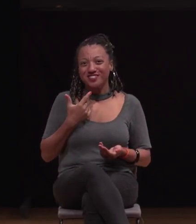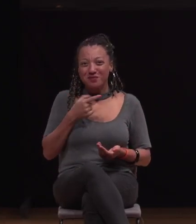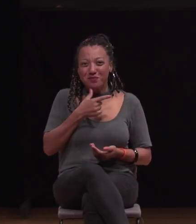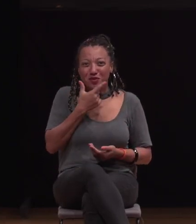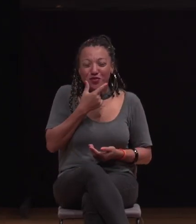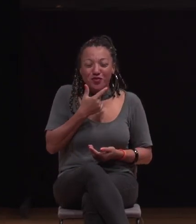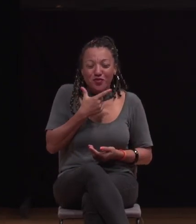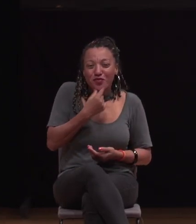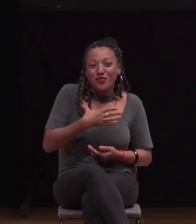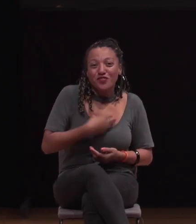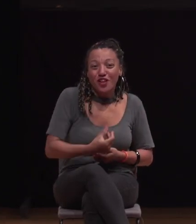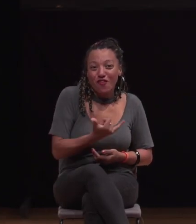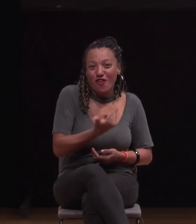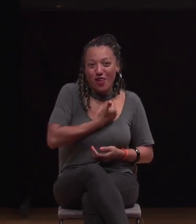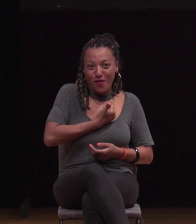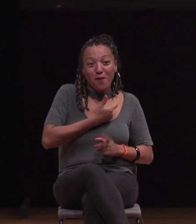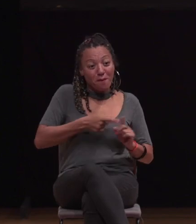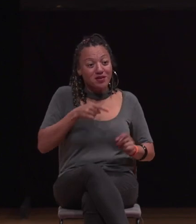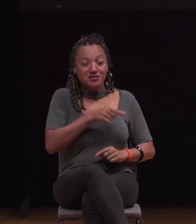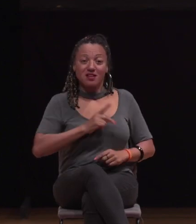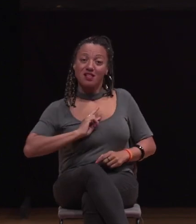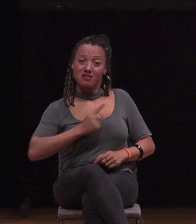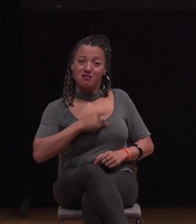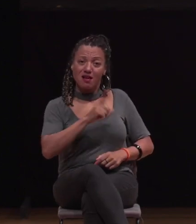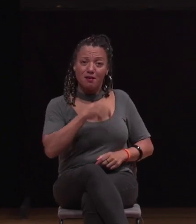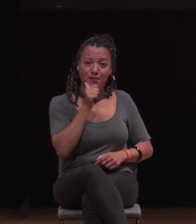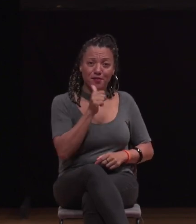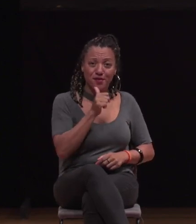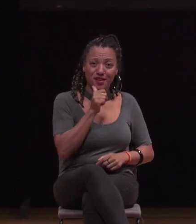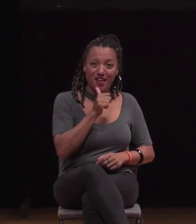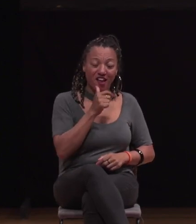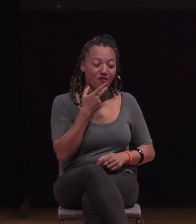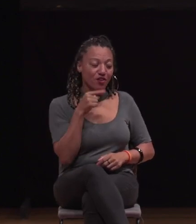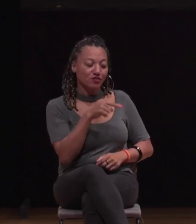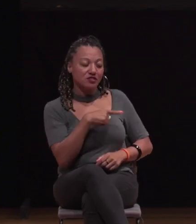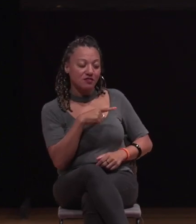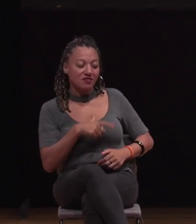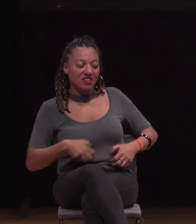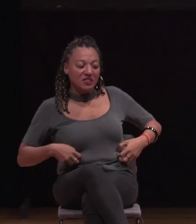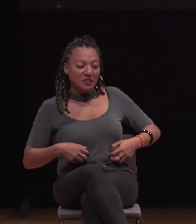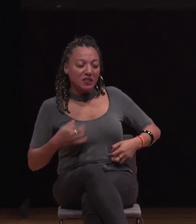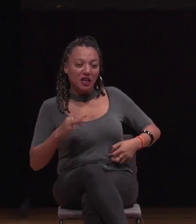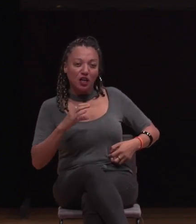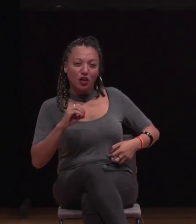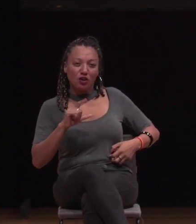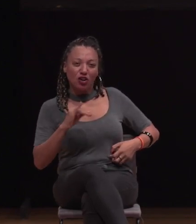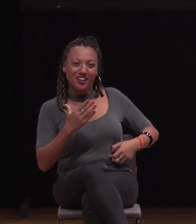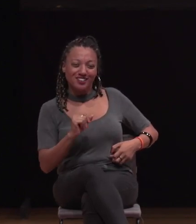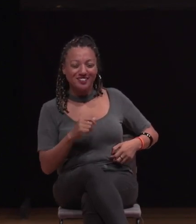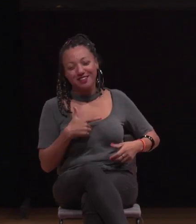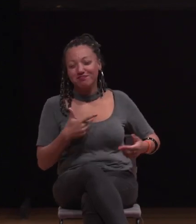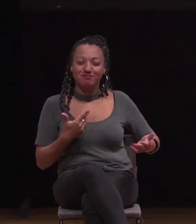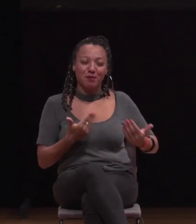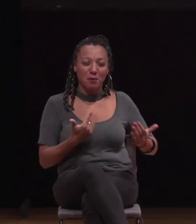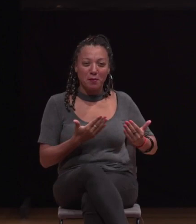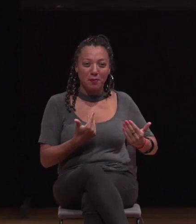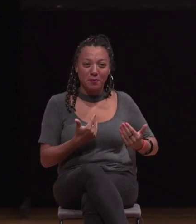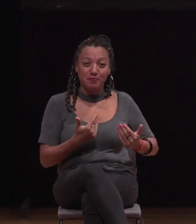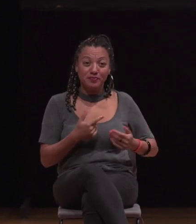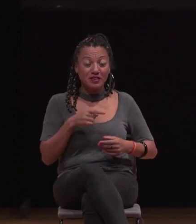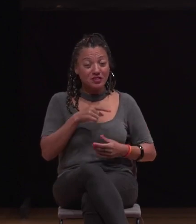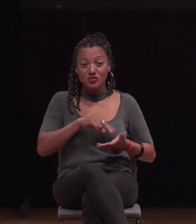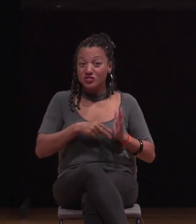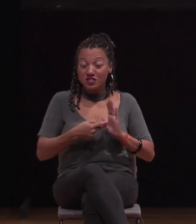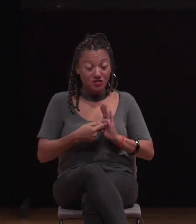Né? Porque eu falo para ele que ele tem um bônus, o up, que ele não vai ter cólica. Mas são construções que elas são culturais. Ou a